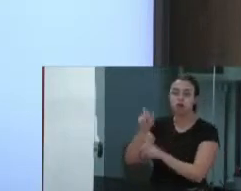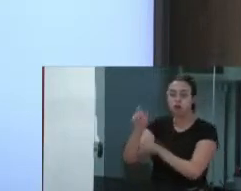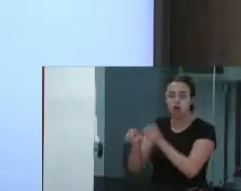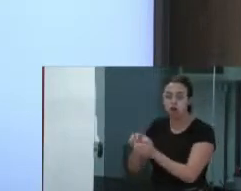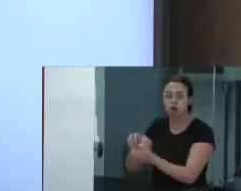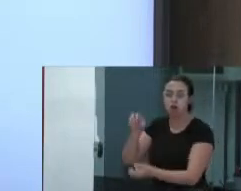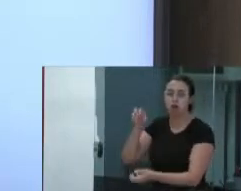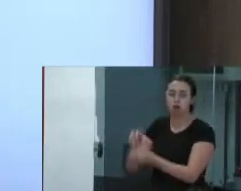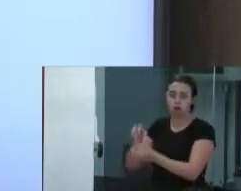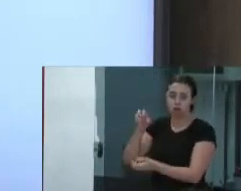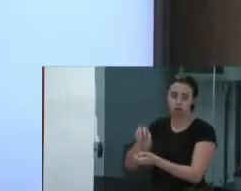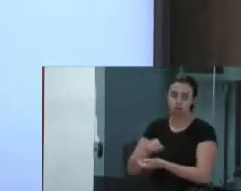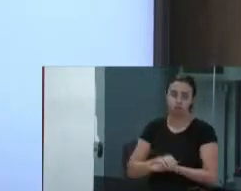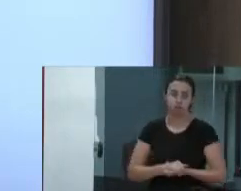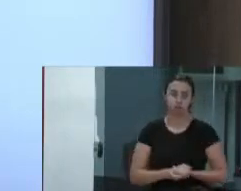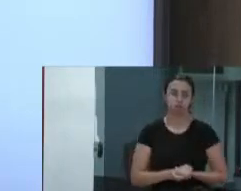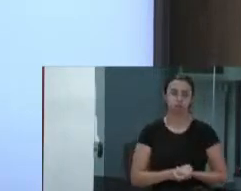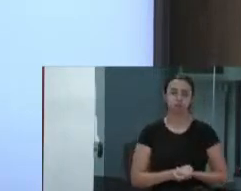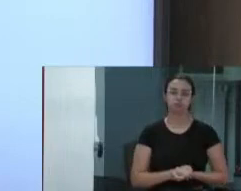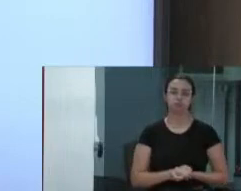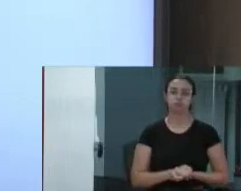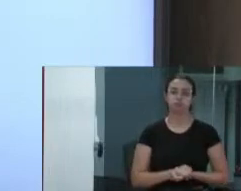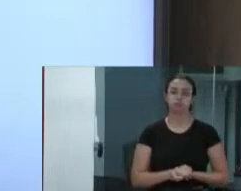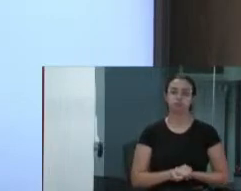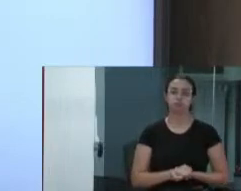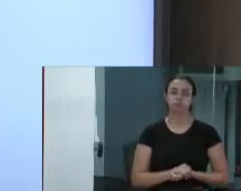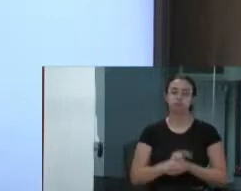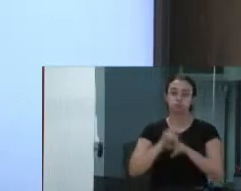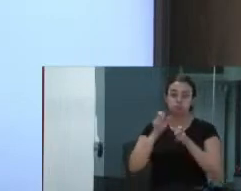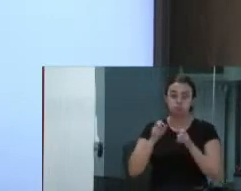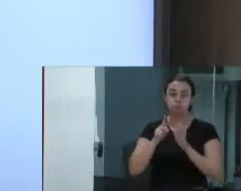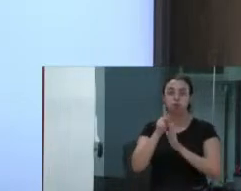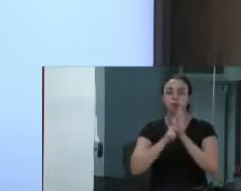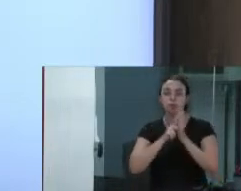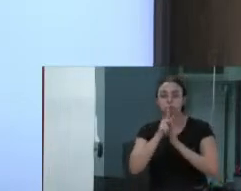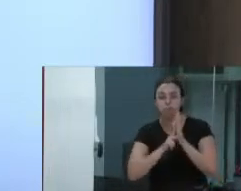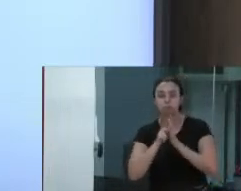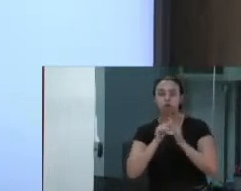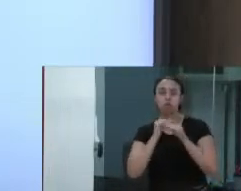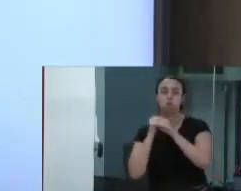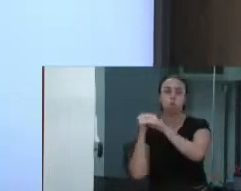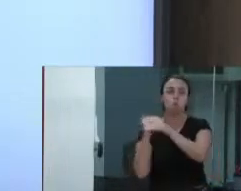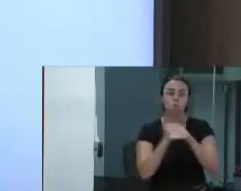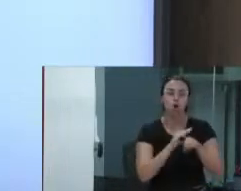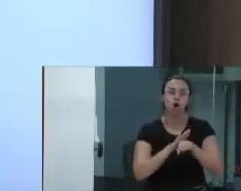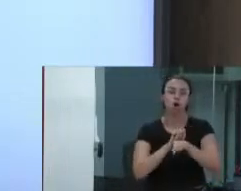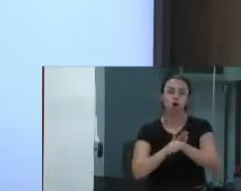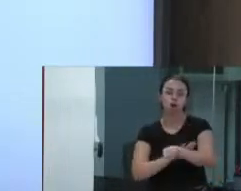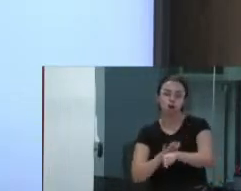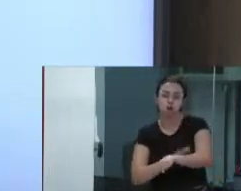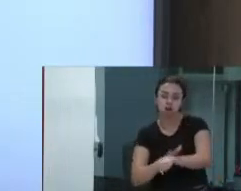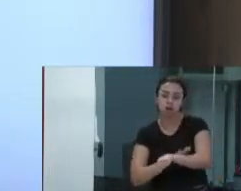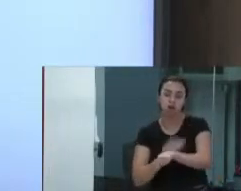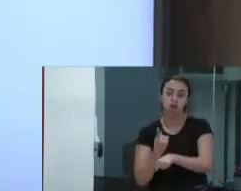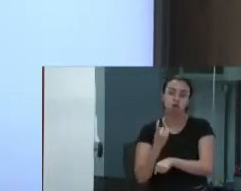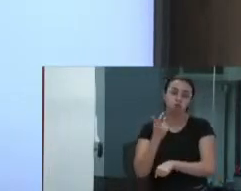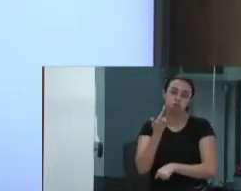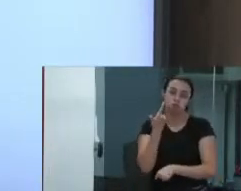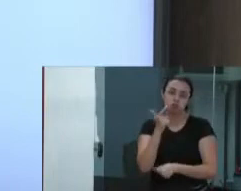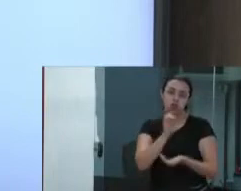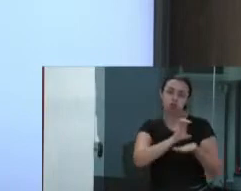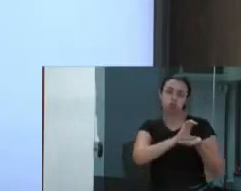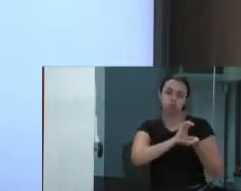habitação e promoção da igualdade racial. A promoção da igualdade racial é o único que não recebe financiamento direto, né? A gente teve algumas emendas parlamentares que